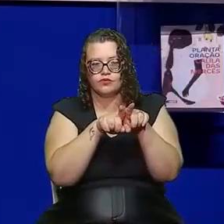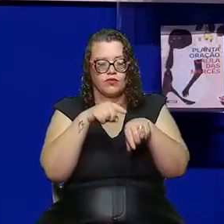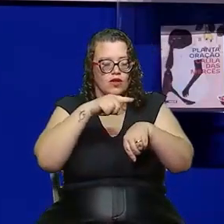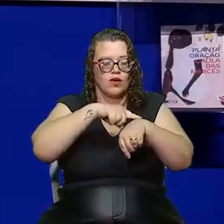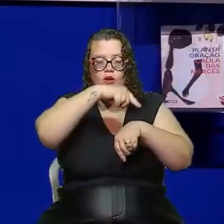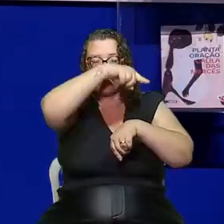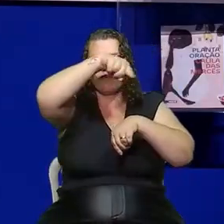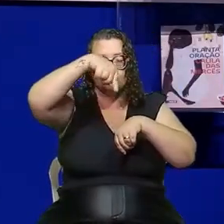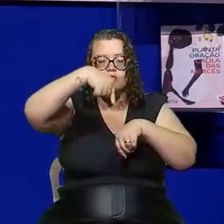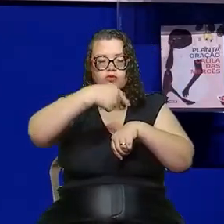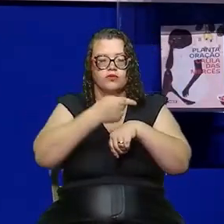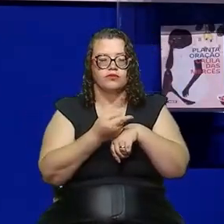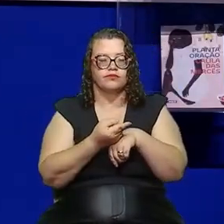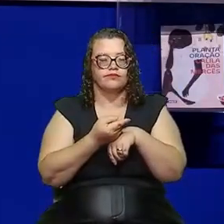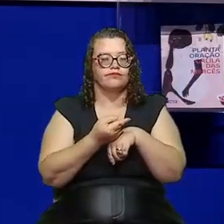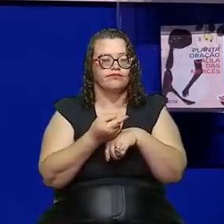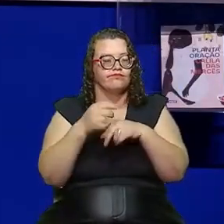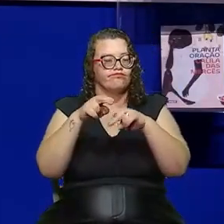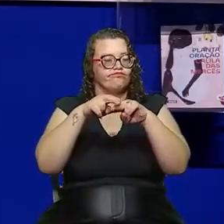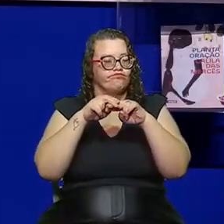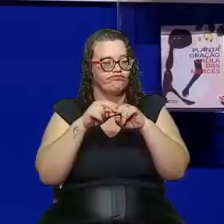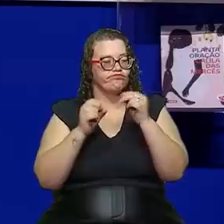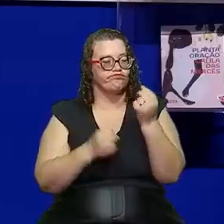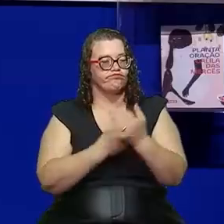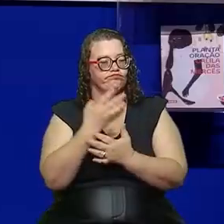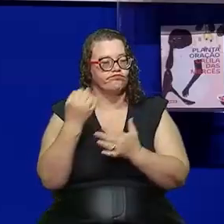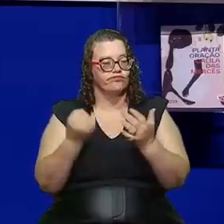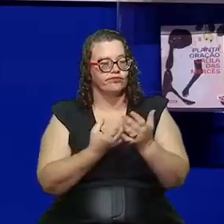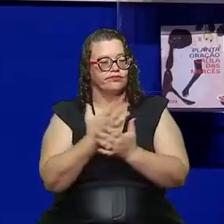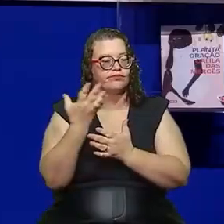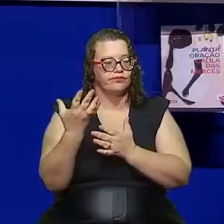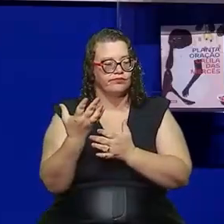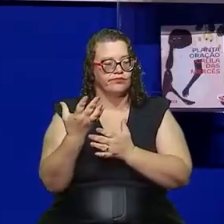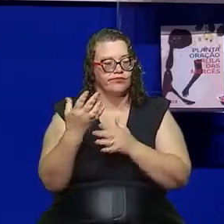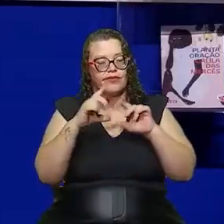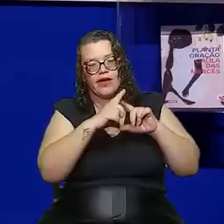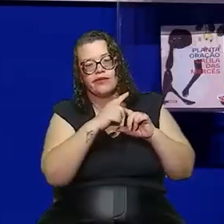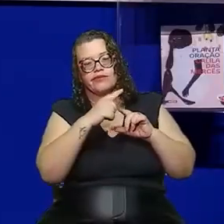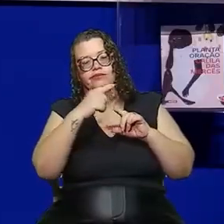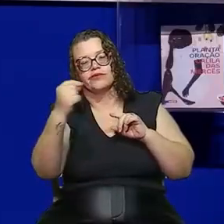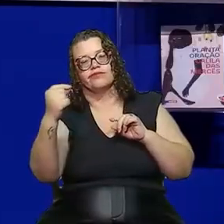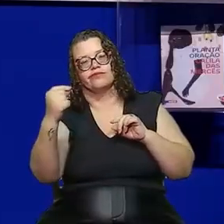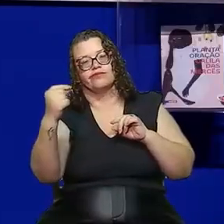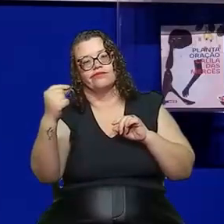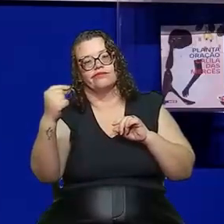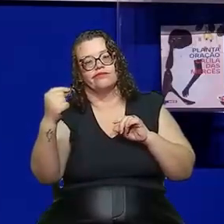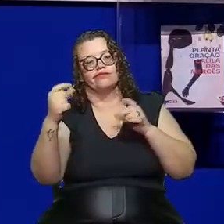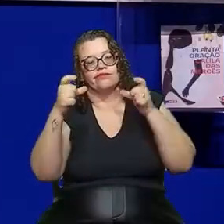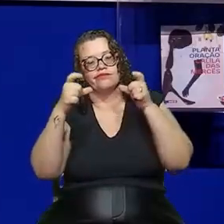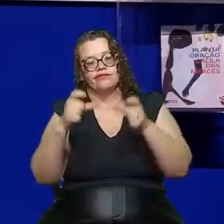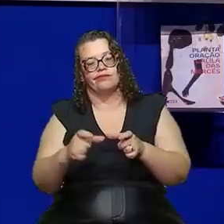passageiro, por isso a poesia, né? Uma forma de escapar daqui.